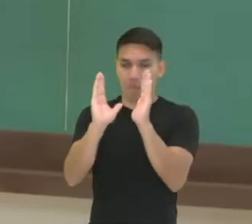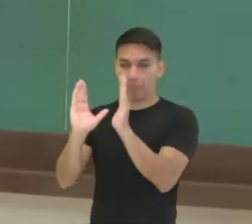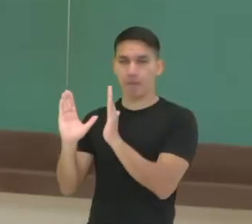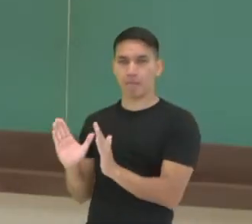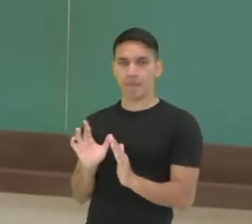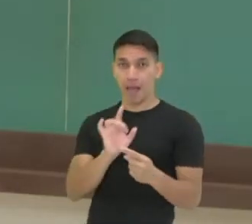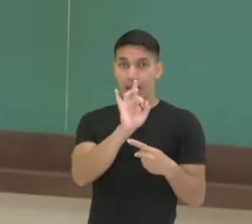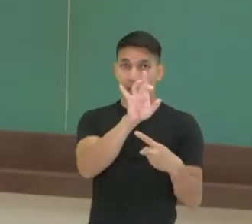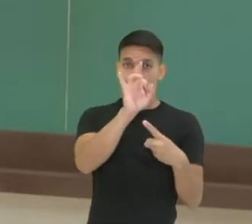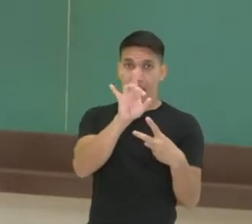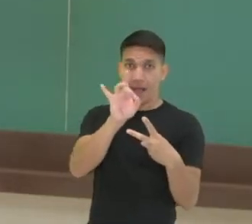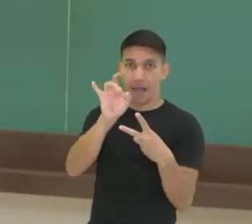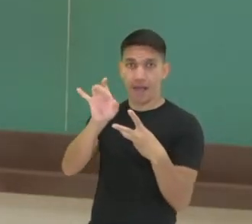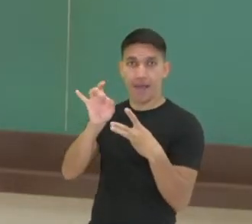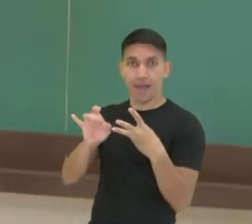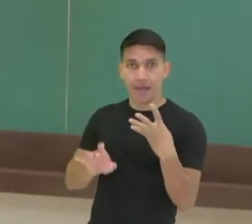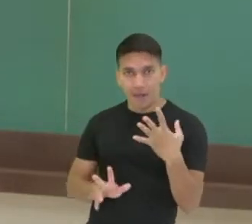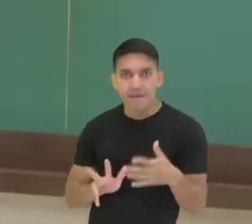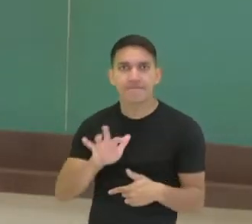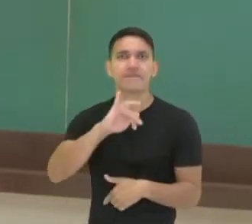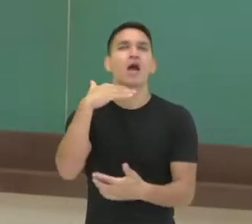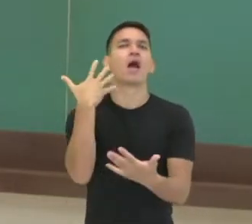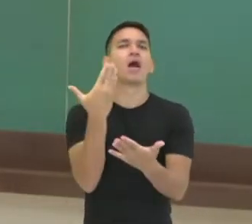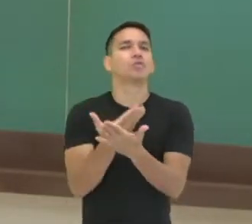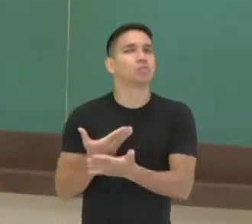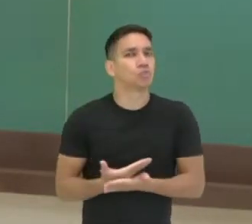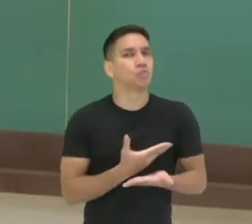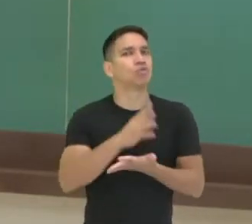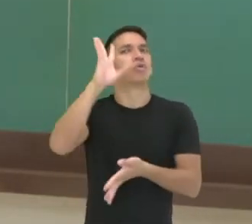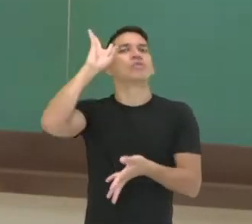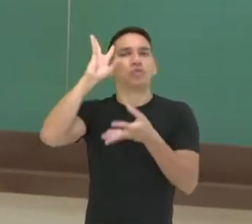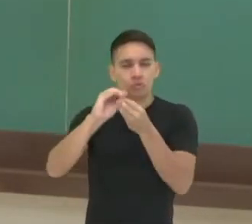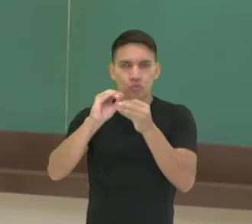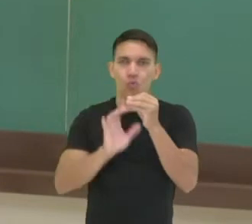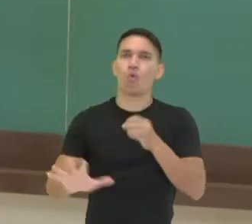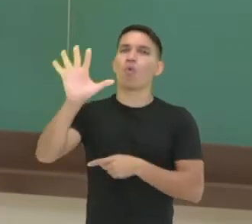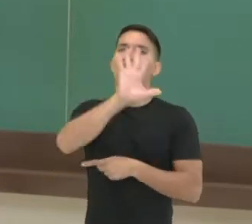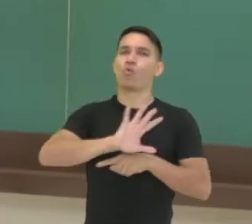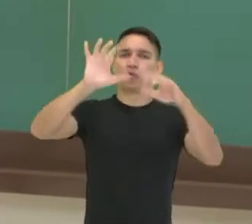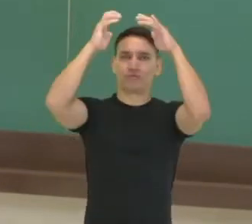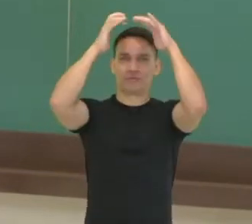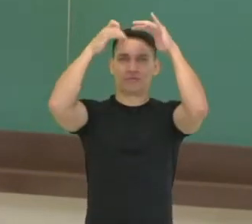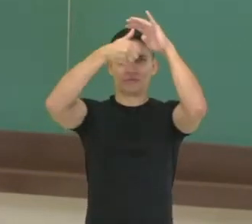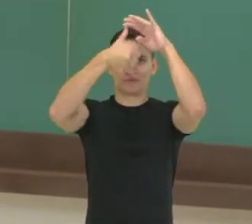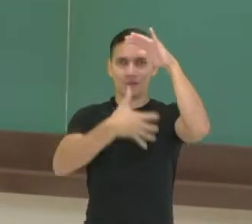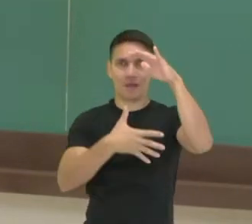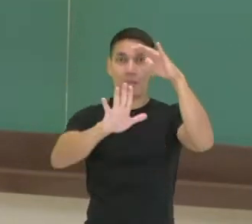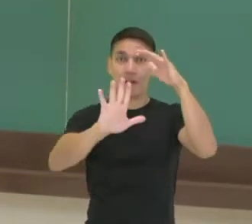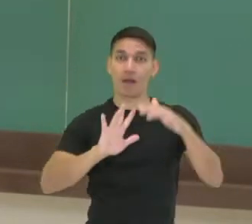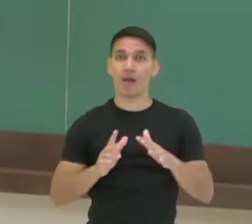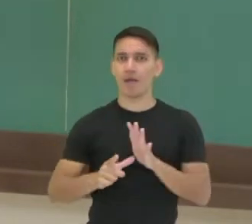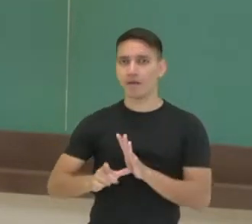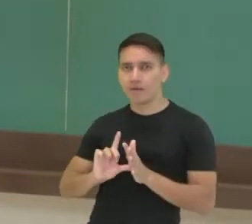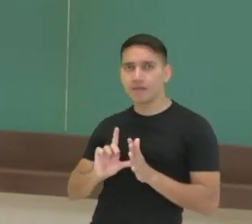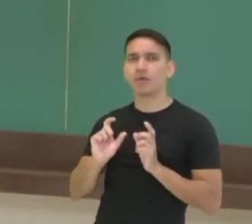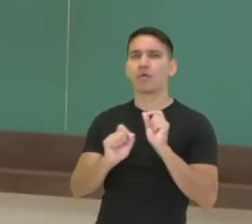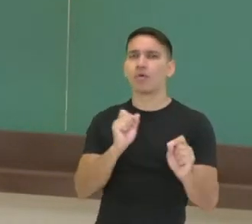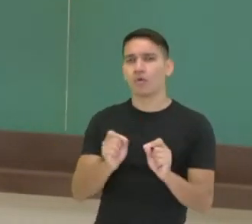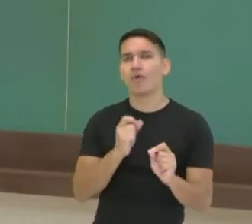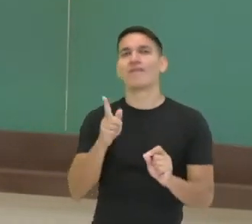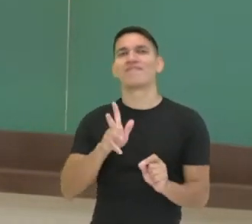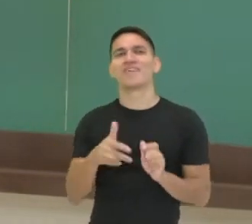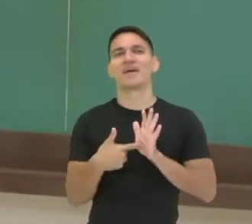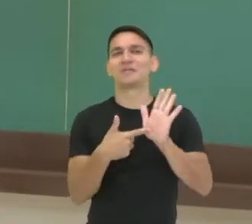cada uma dessas partes para entender um todo, o sistema. Mas antes disso, nós vamos para